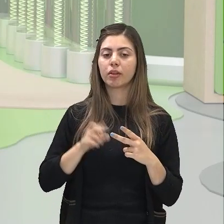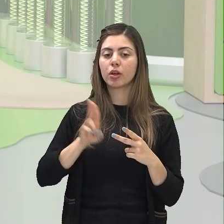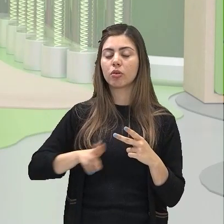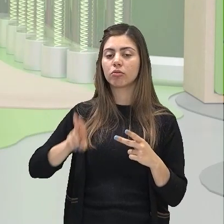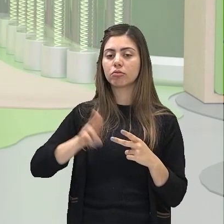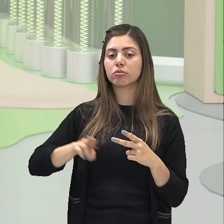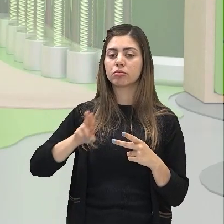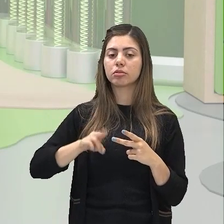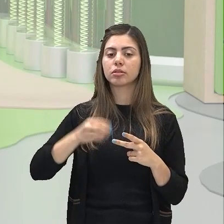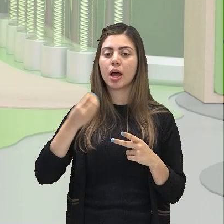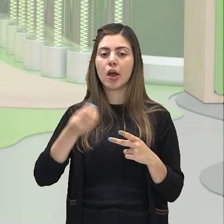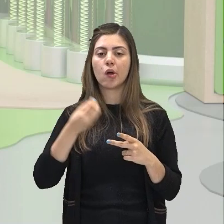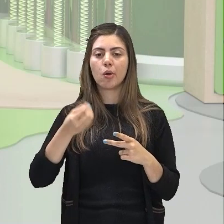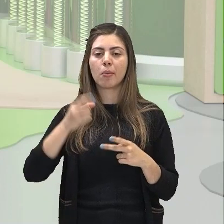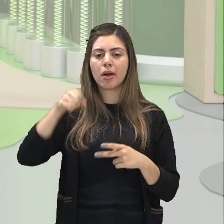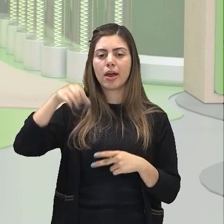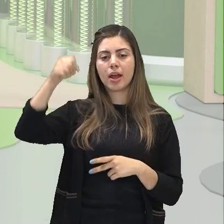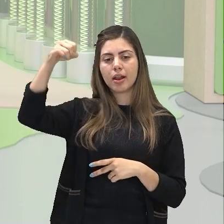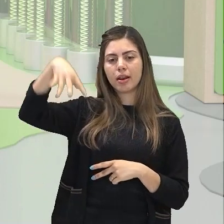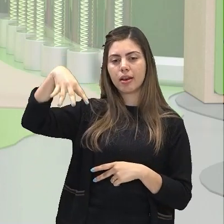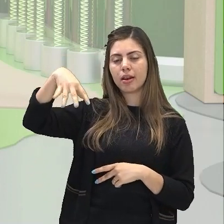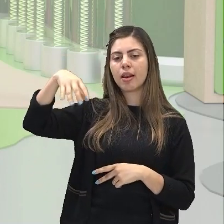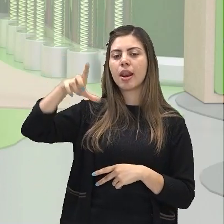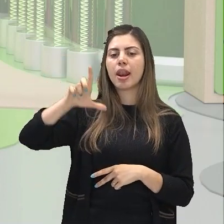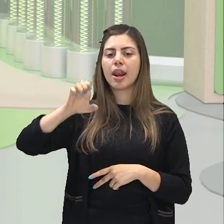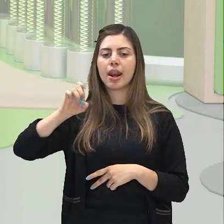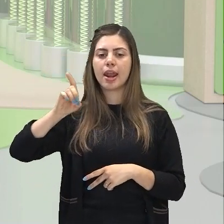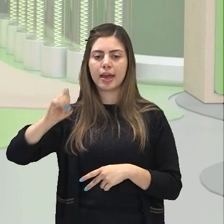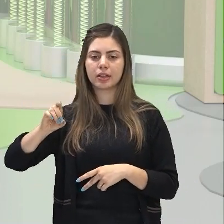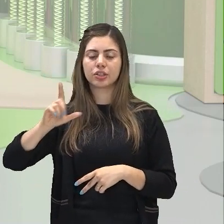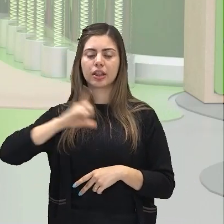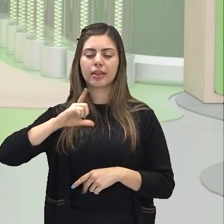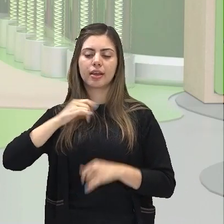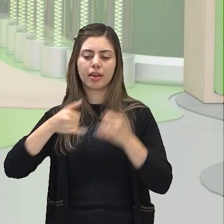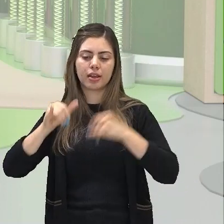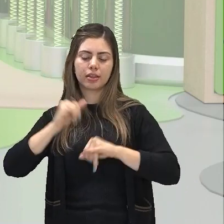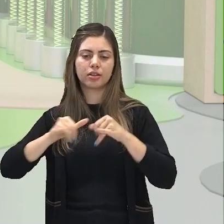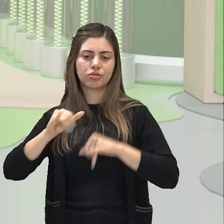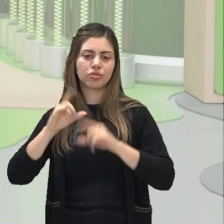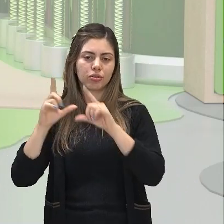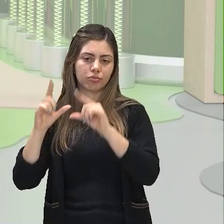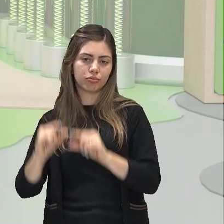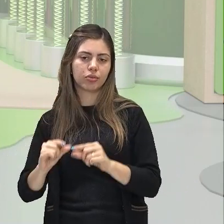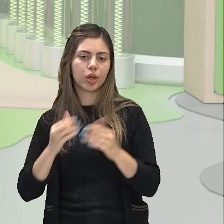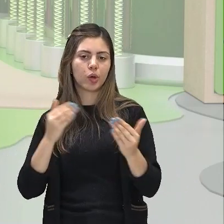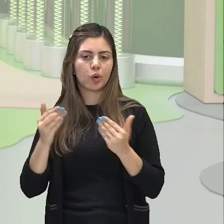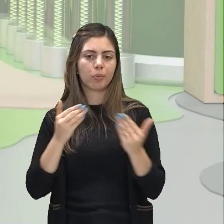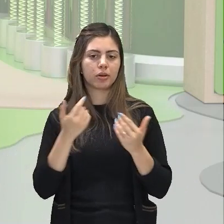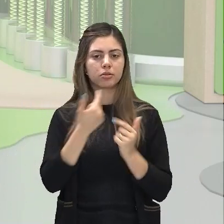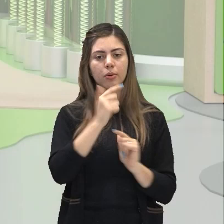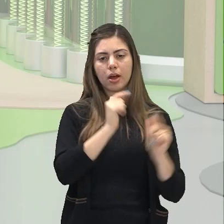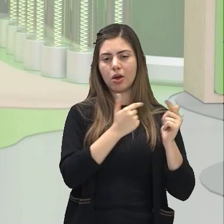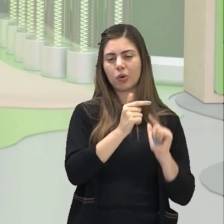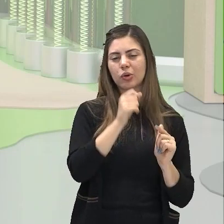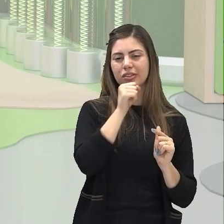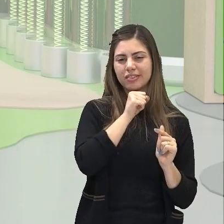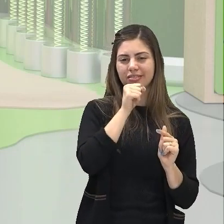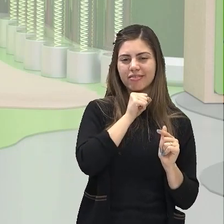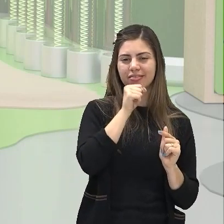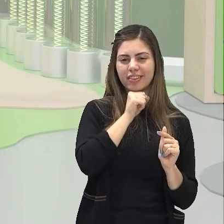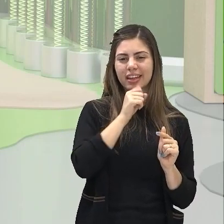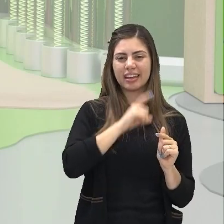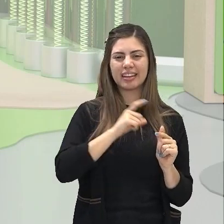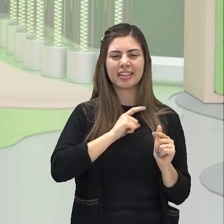fluorescentes ou de LED. São lâmpadas mais modernas, né, que vão consumir menos energia do que as incandescentes, aquelas mais antigas que tinham uma luz